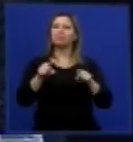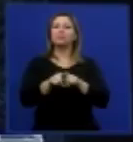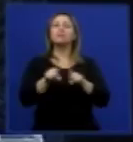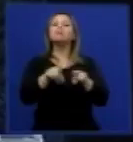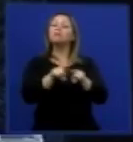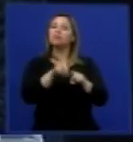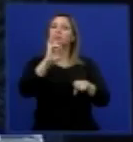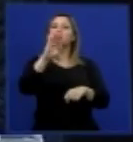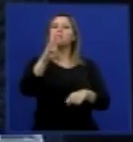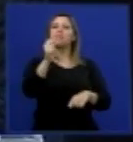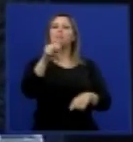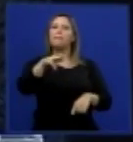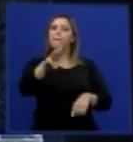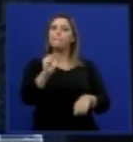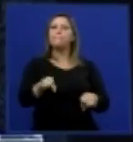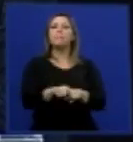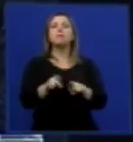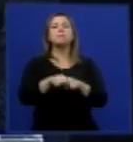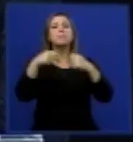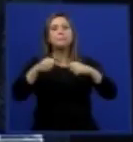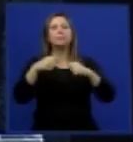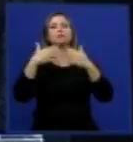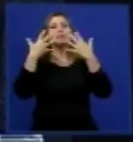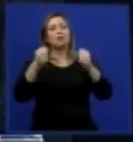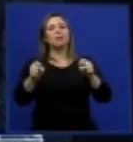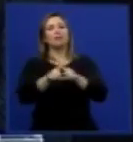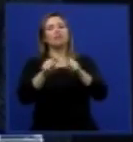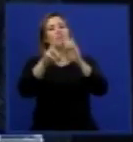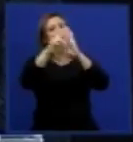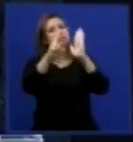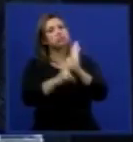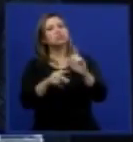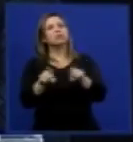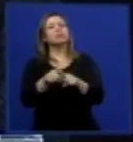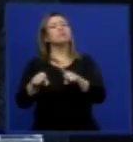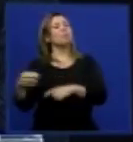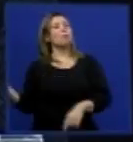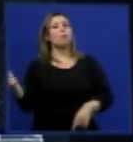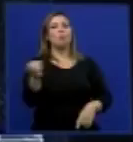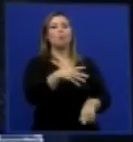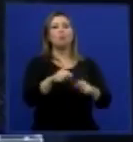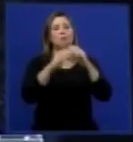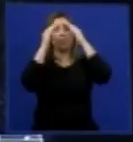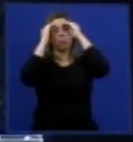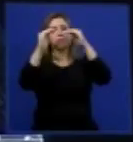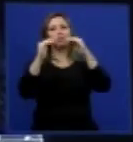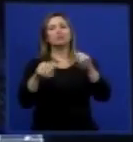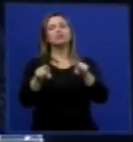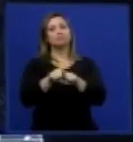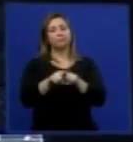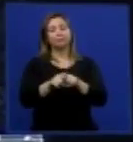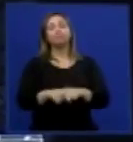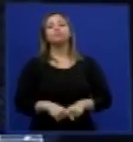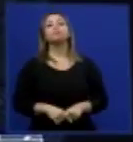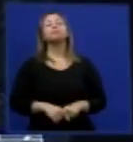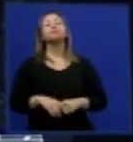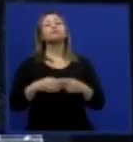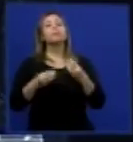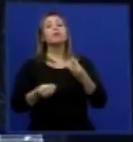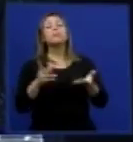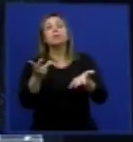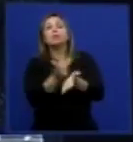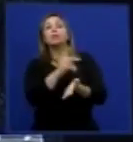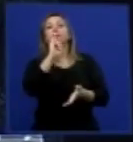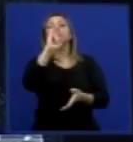Ibama baixasse as respectivas normas regulamentares ao novo comando como o Ibama não